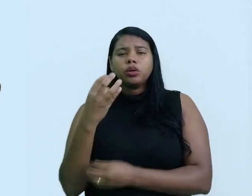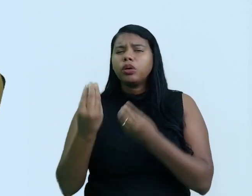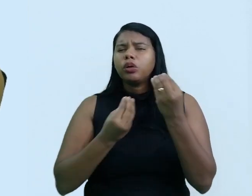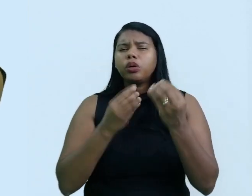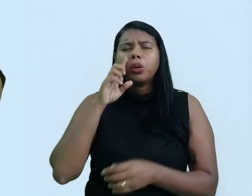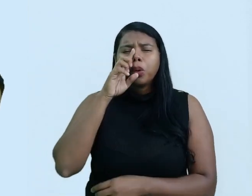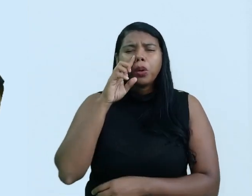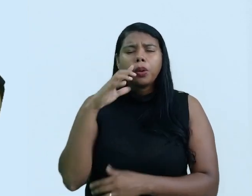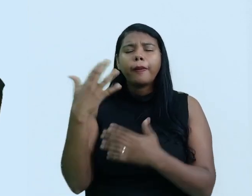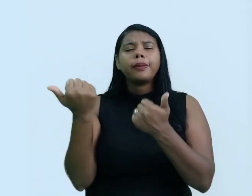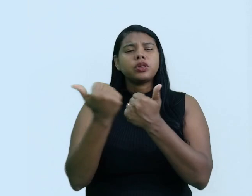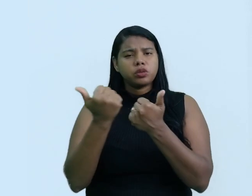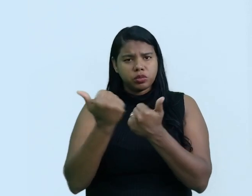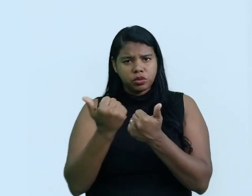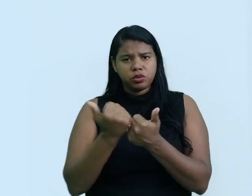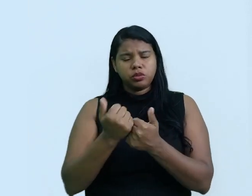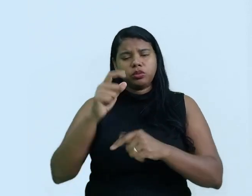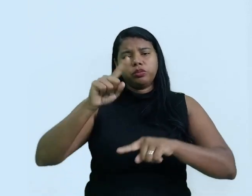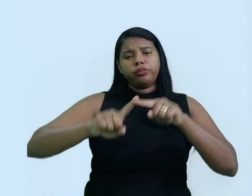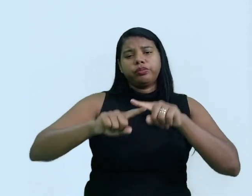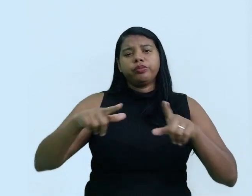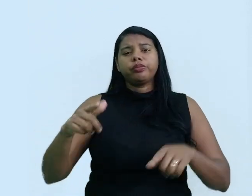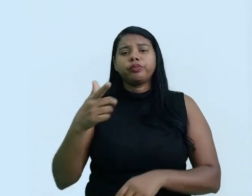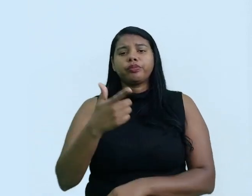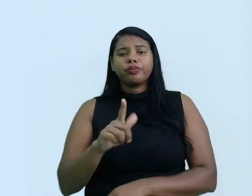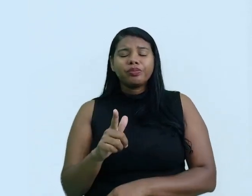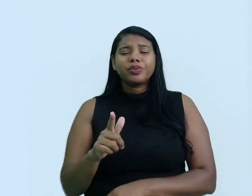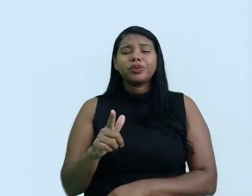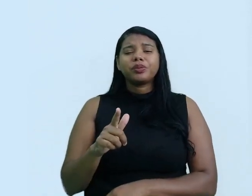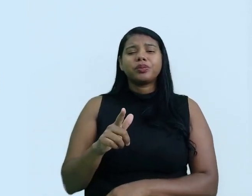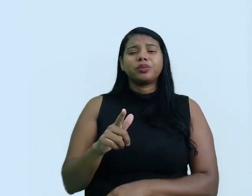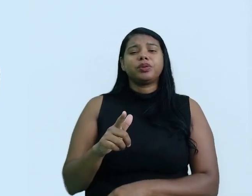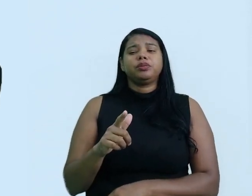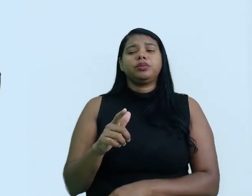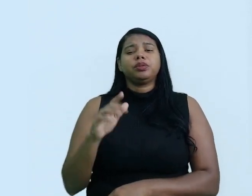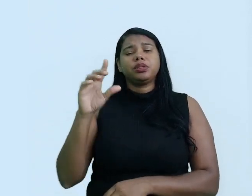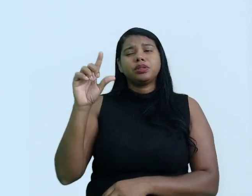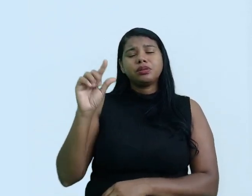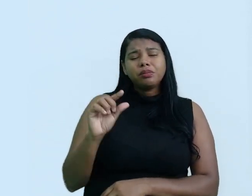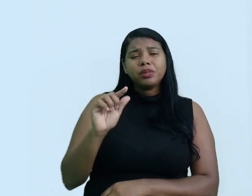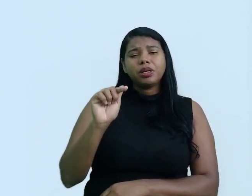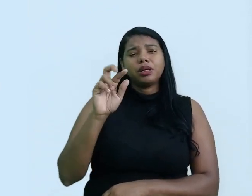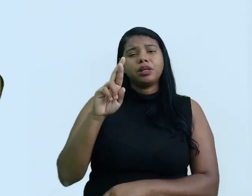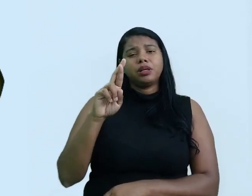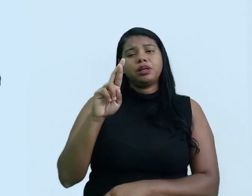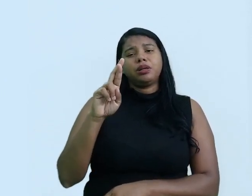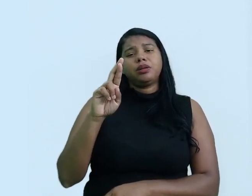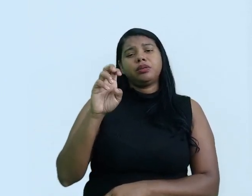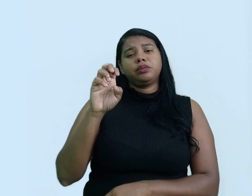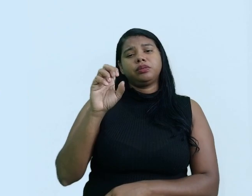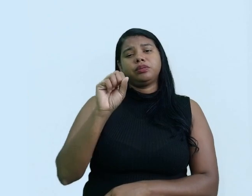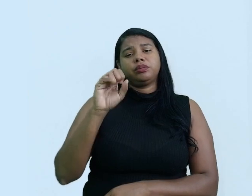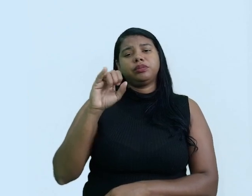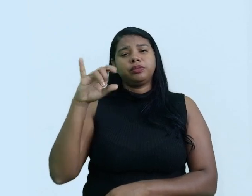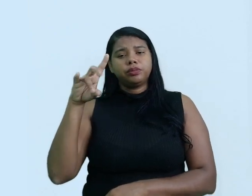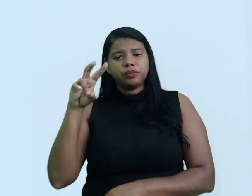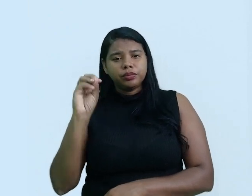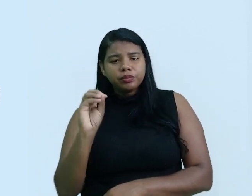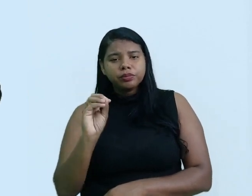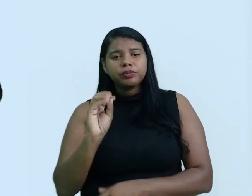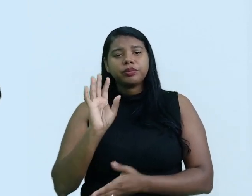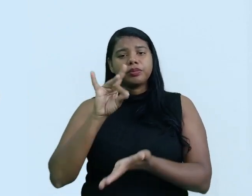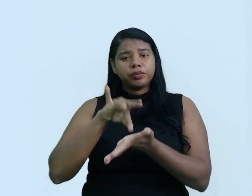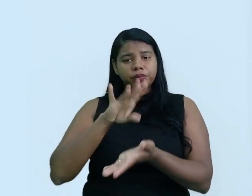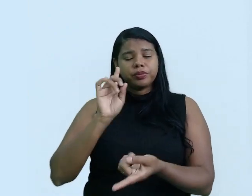possível substituir o produto utilizado por um menos agressivo. Então, a gente está atenuando, mas eliminar aquele risco